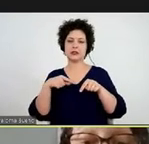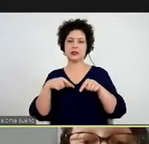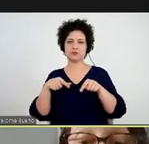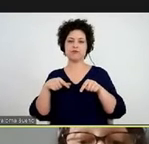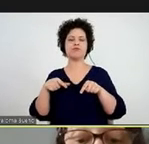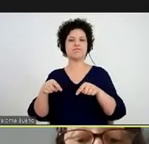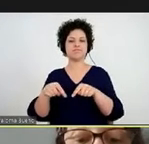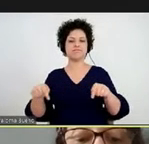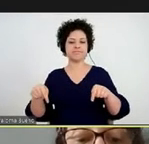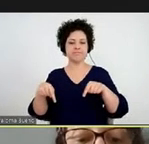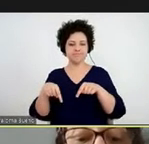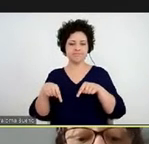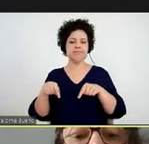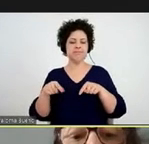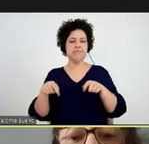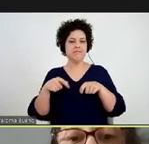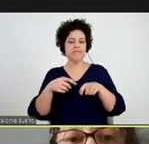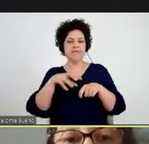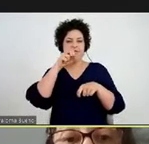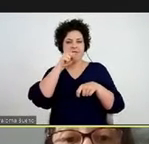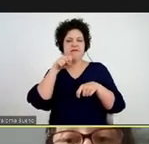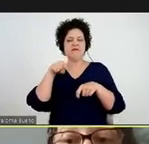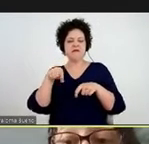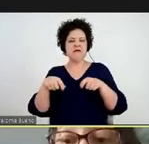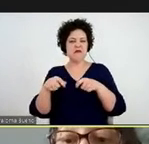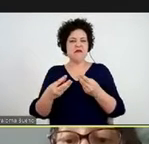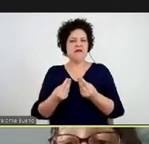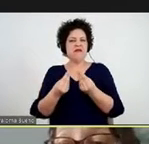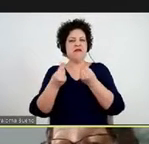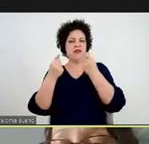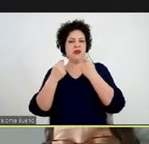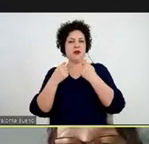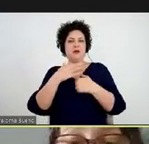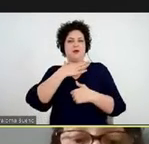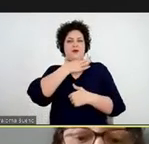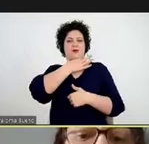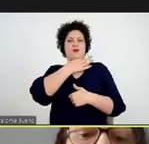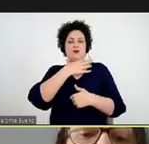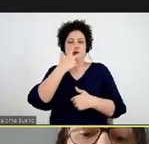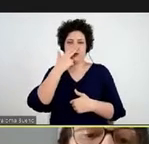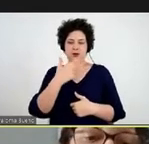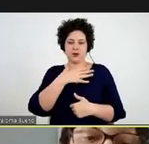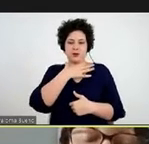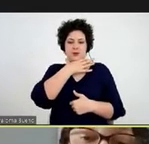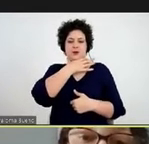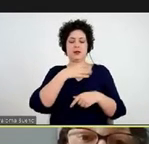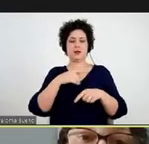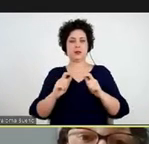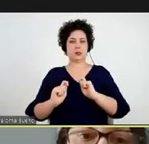limites, não é? Então, que aí poderia nos dar, então, uma ideia de sufocamento e de